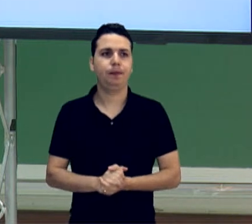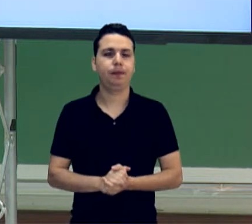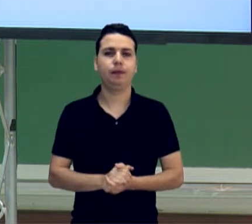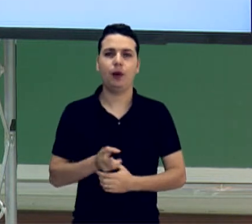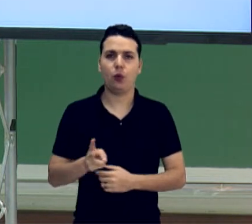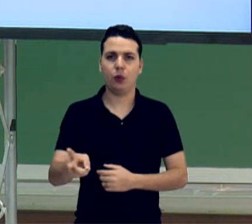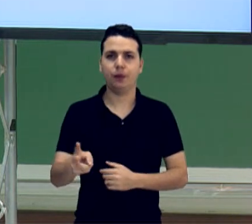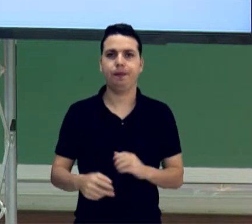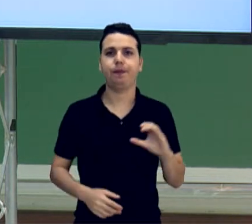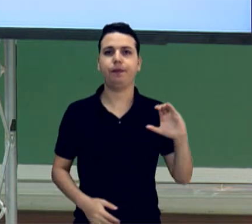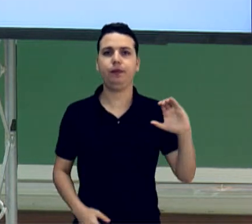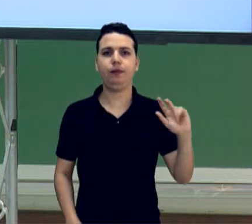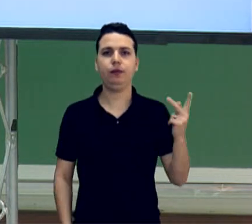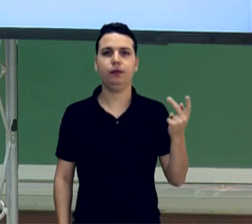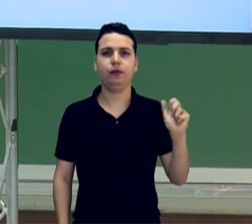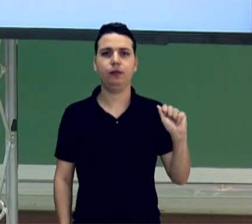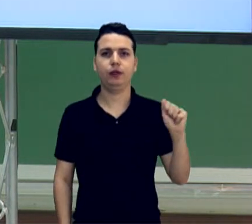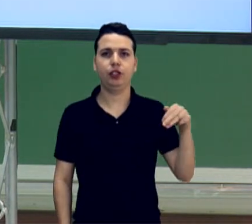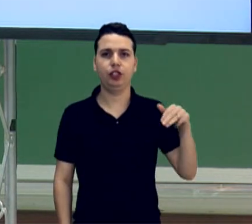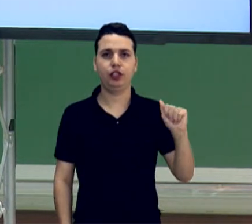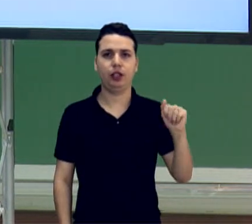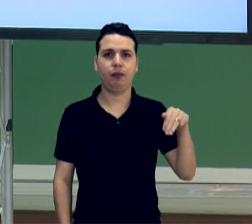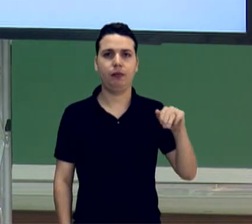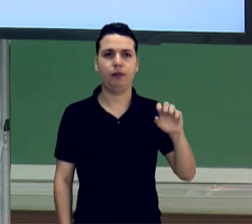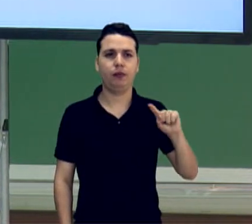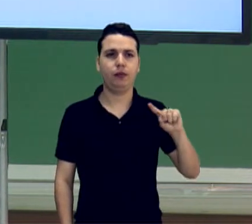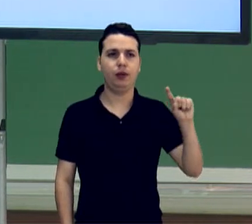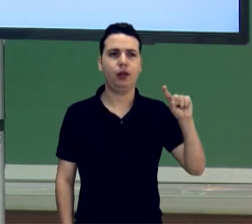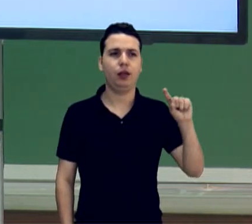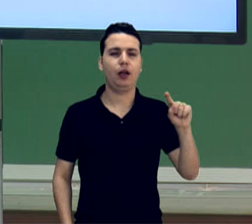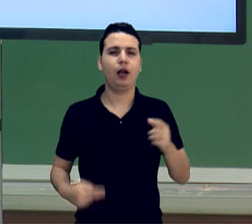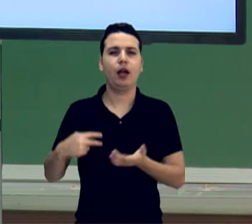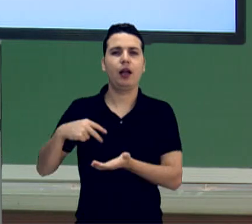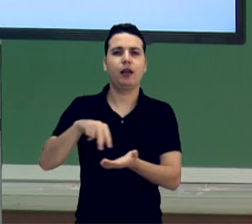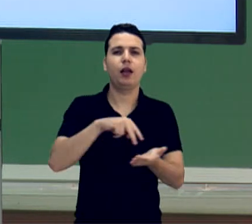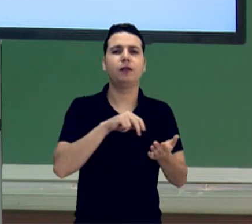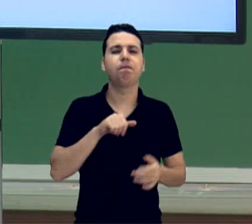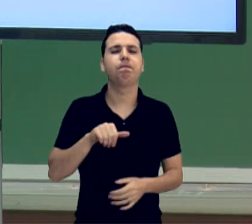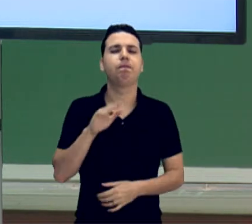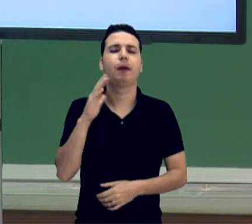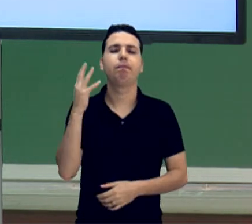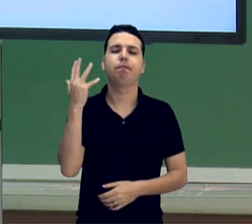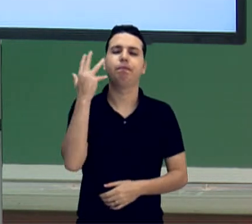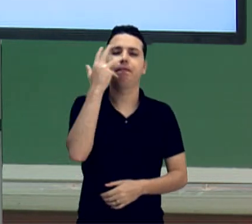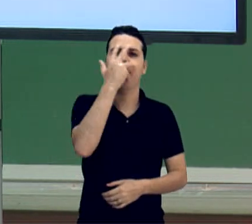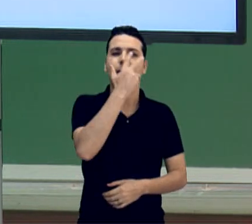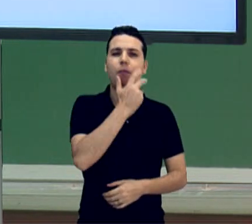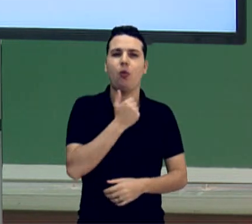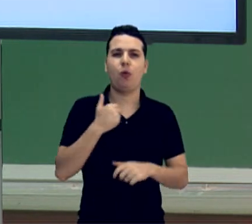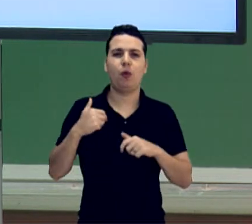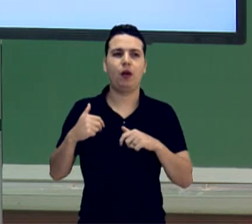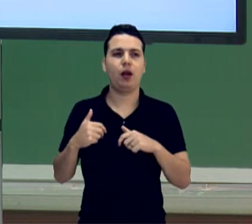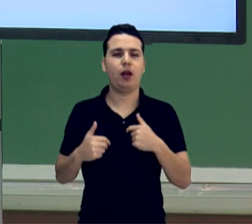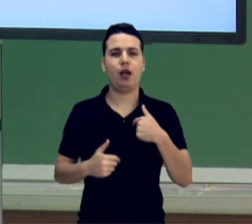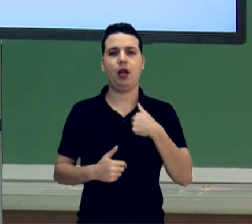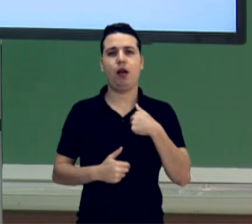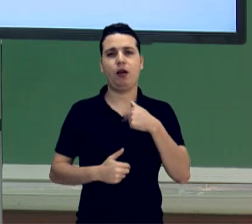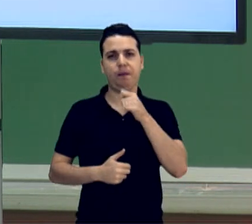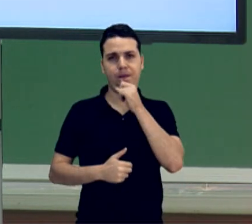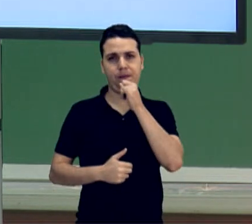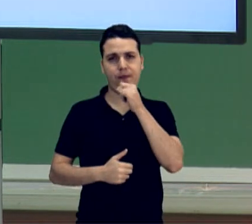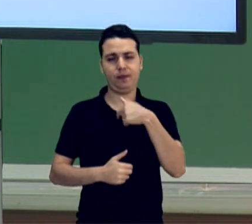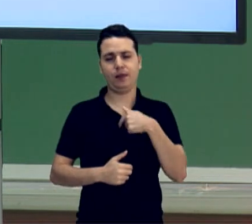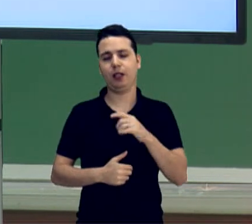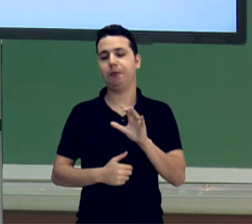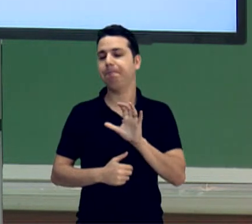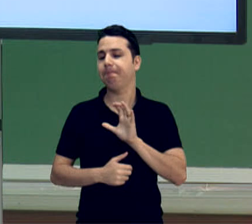Chamamé. Gente, o chamamé é uma das danças mais lindas e cativantes. Eu, por exemplo,